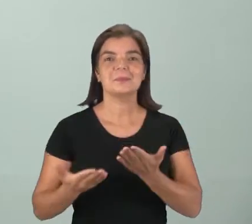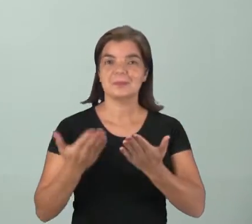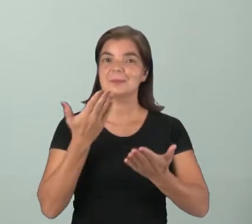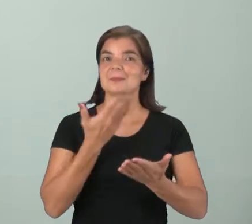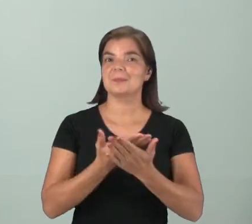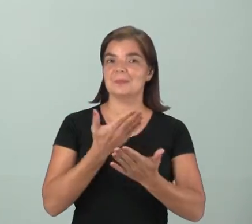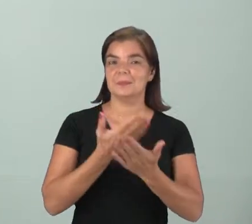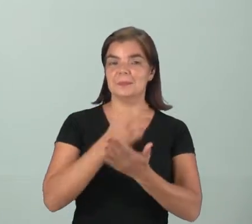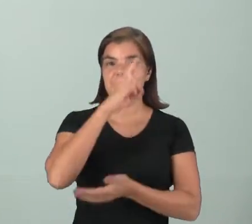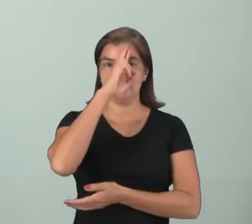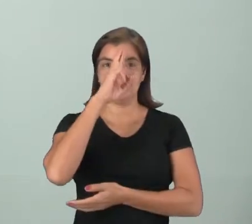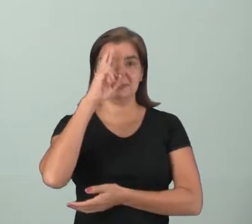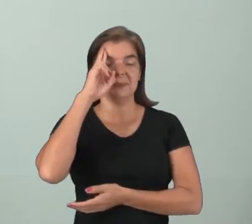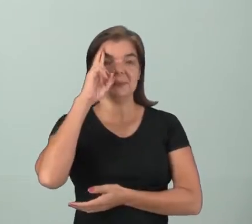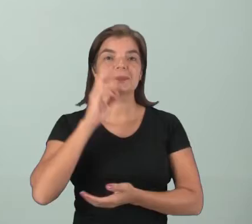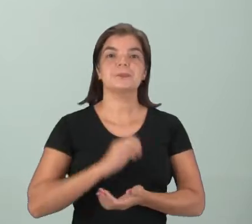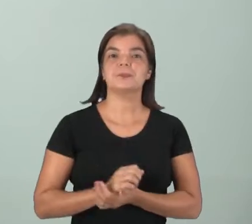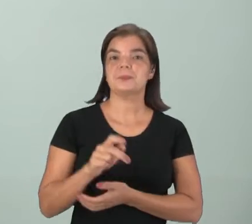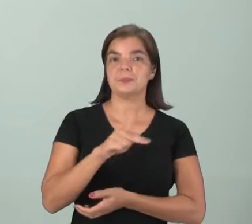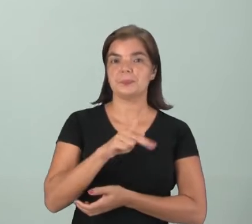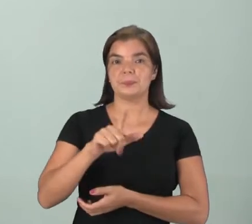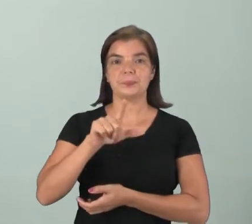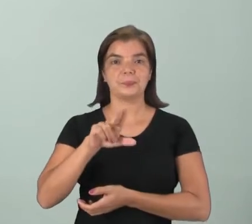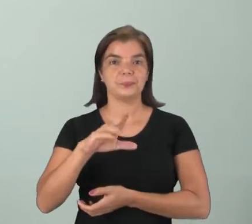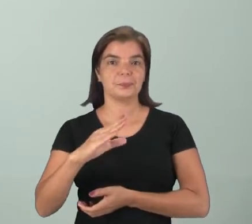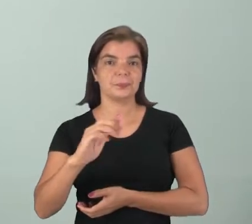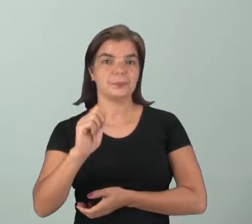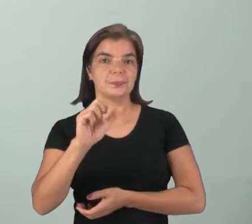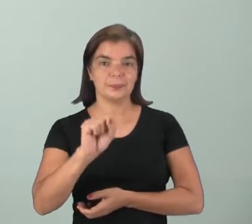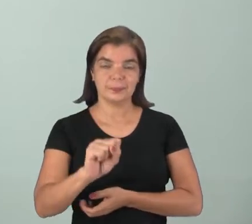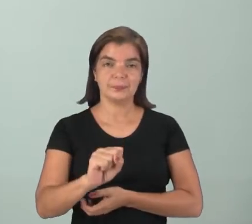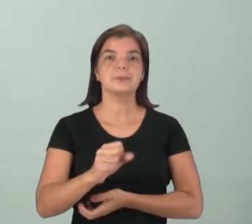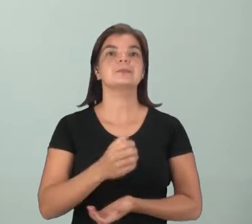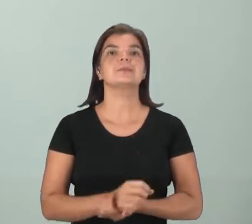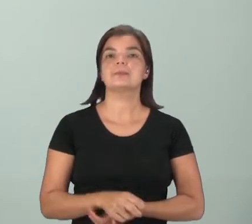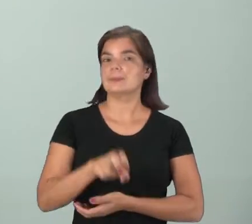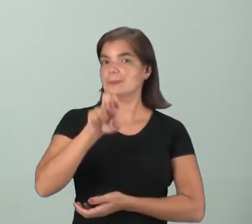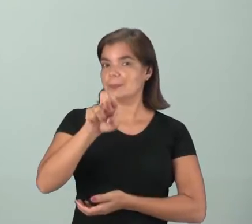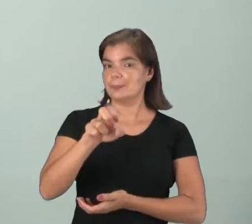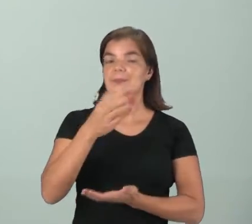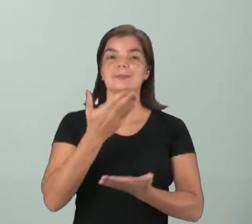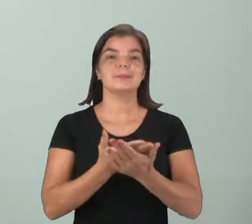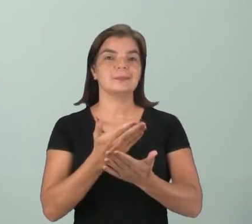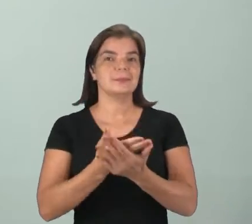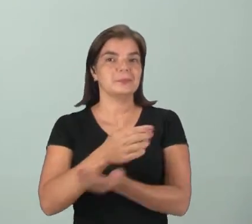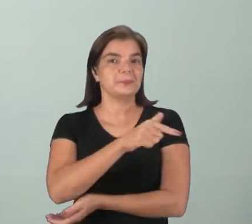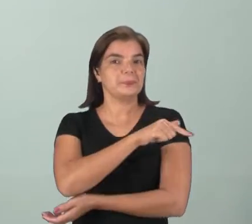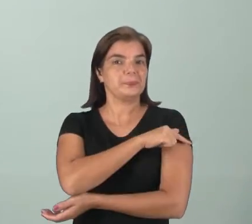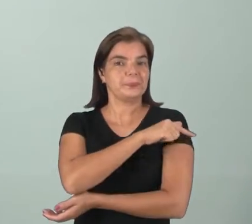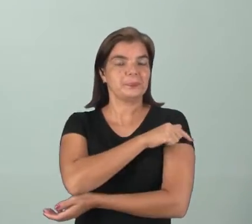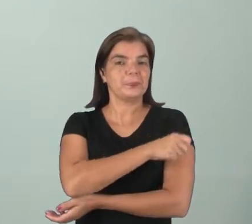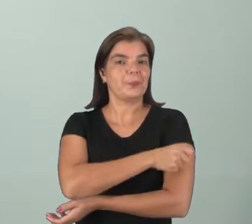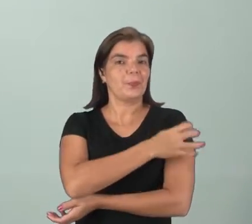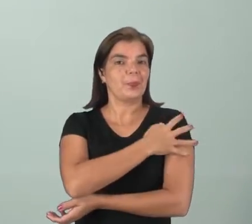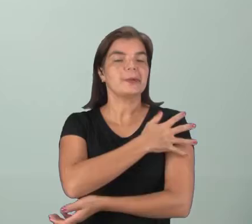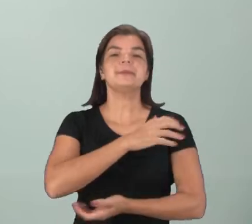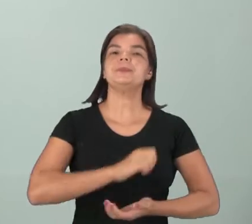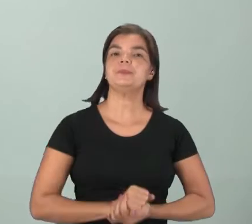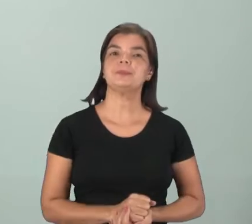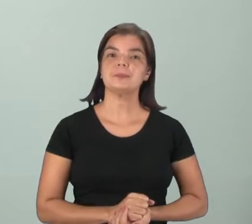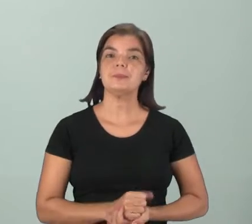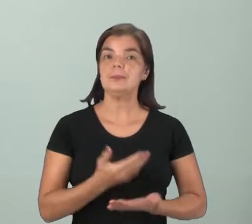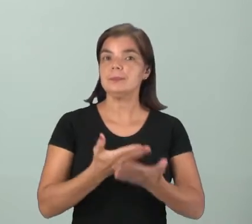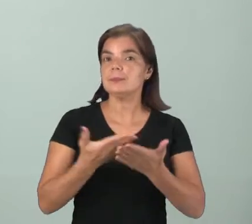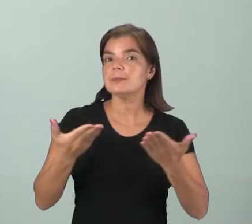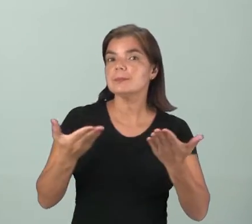Oi, galerinha, sejam muito bem-vindos a mais uma aula de História. Eu sou o professor Lucas e já estamos na nossa quinta aula para o sétimo ano do